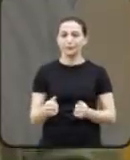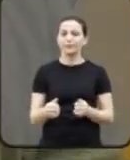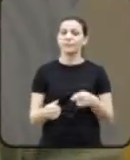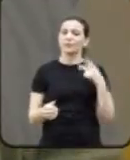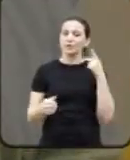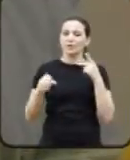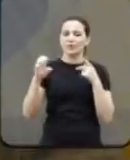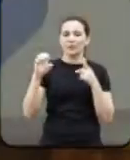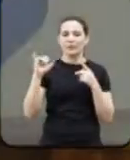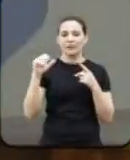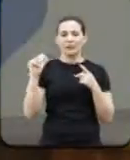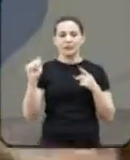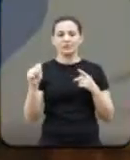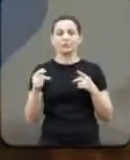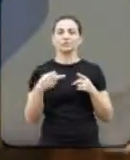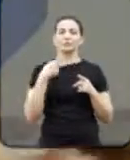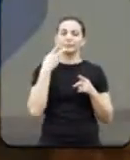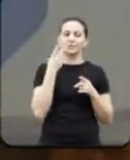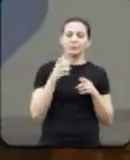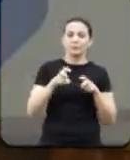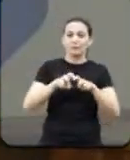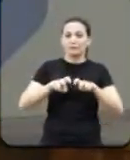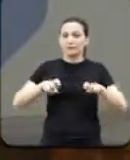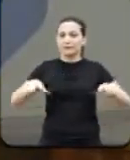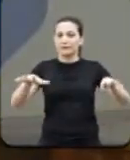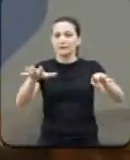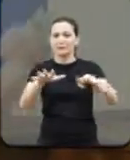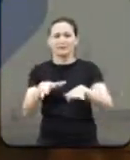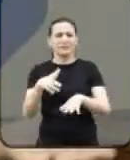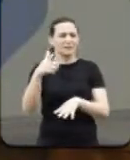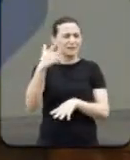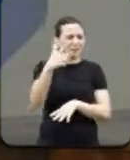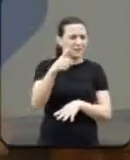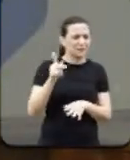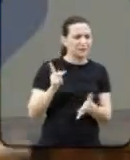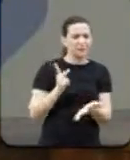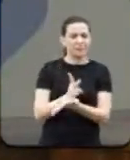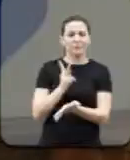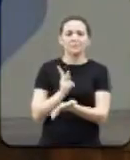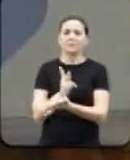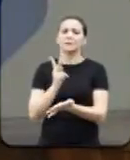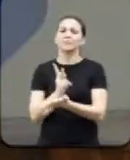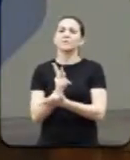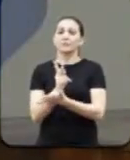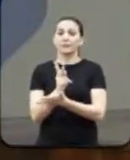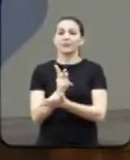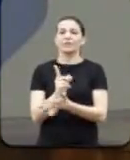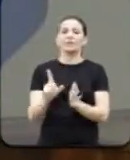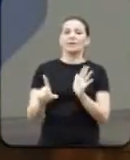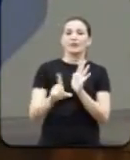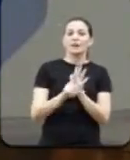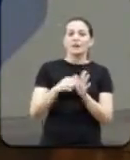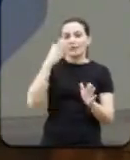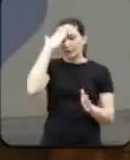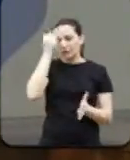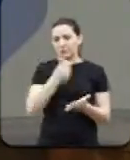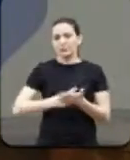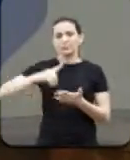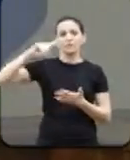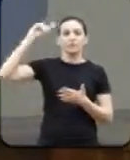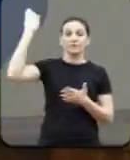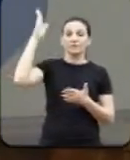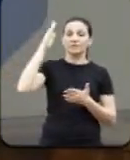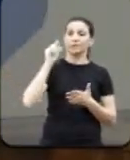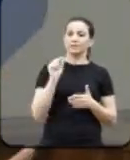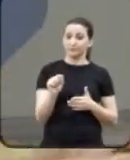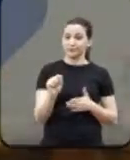os cargos. O vereador Elias Chediek já disse aqui neste mesmo plenário, mais de uma vez, aliás, várias vezes, que é legalista, é também